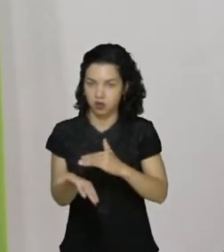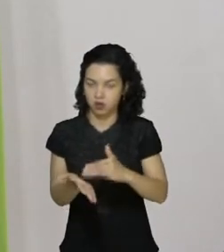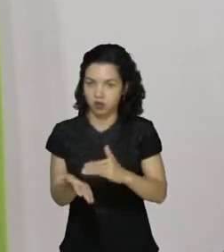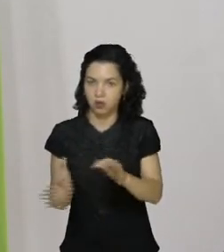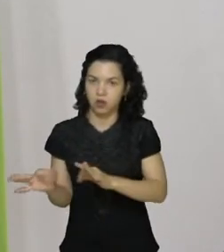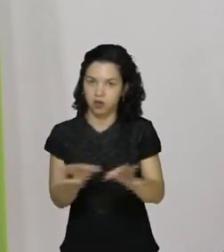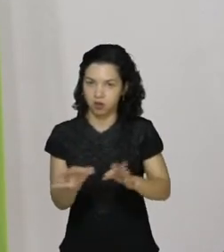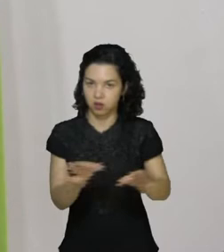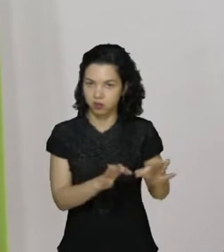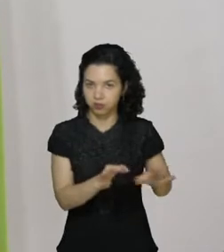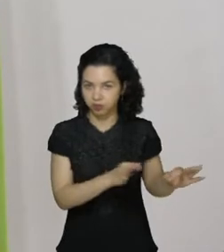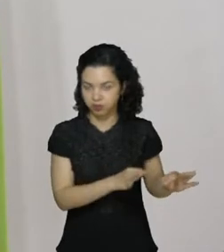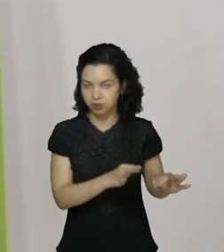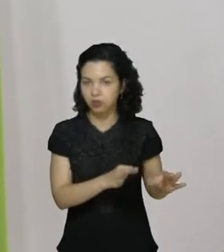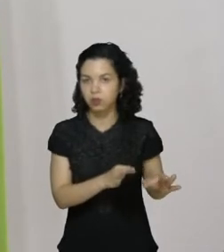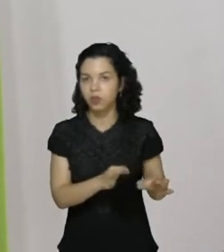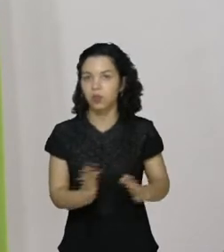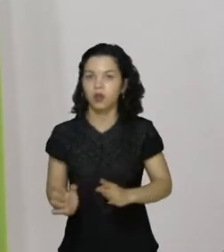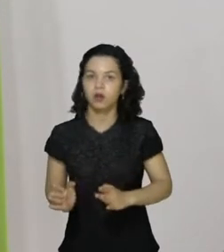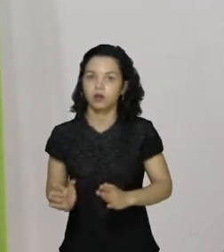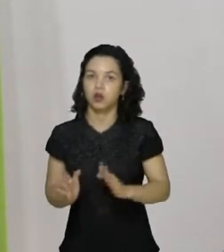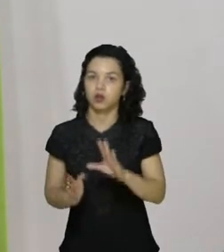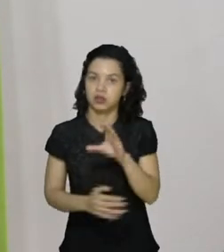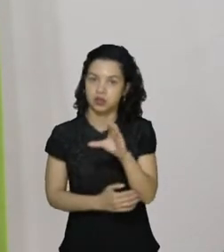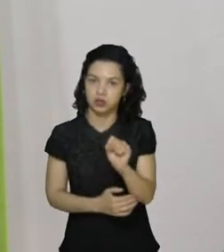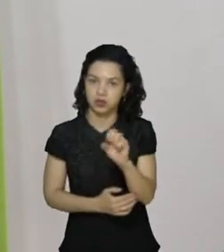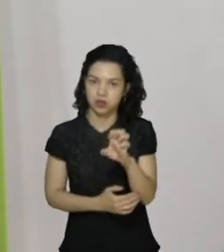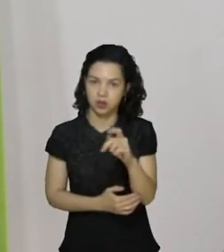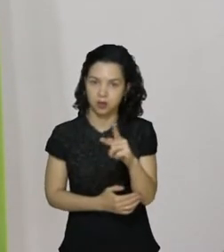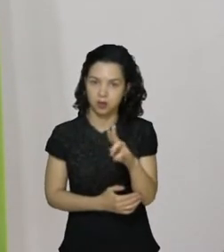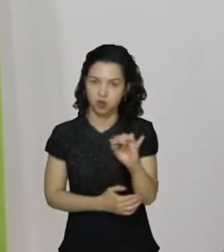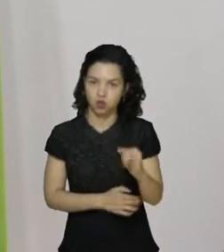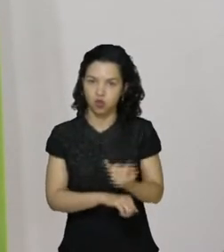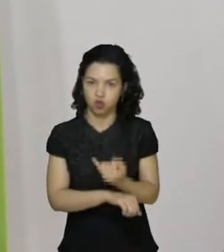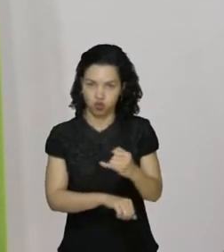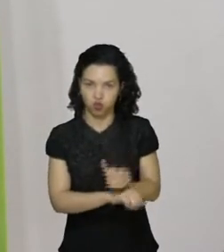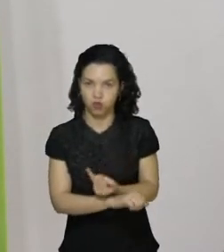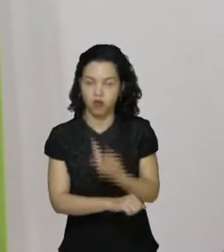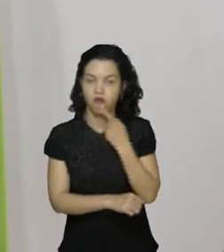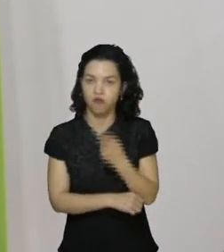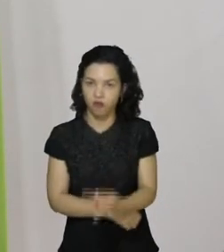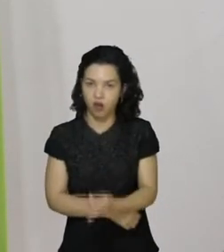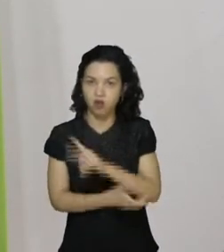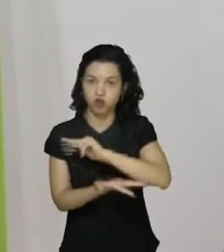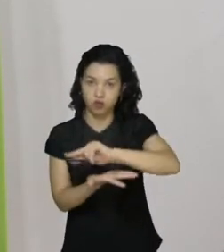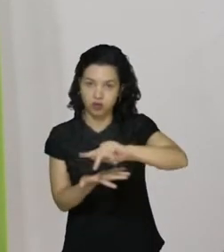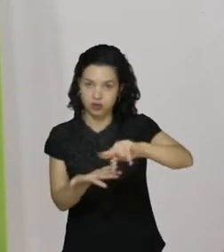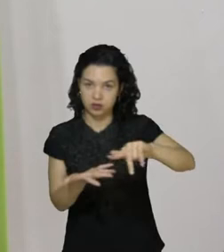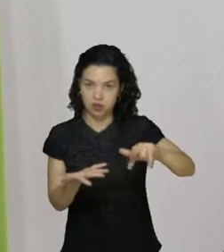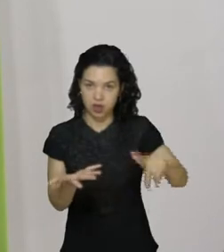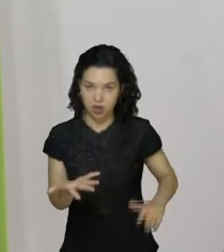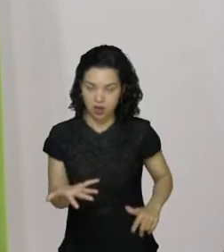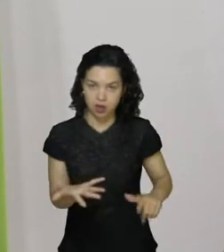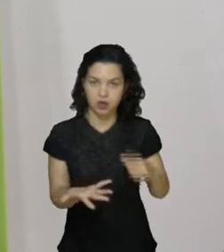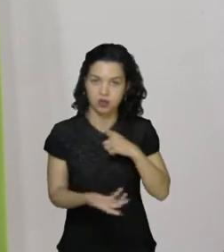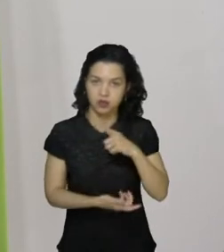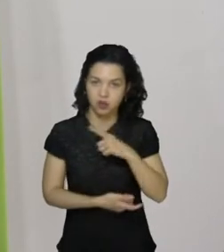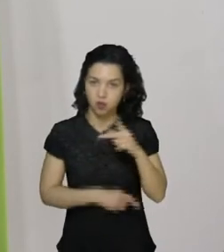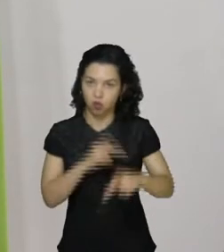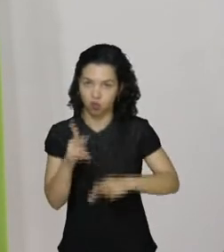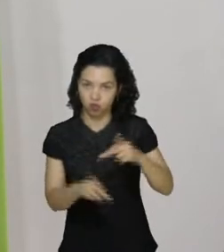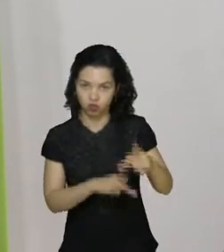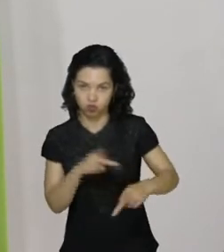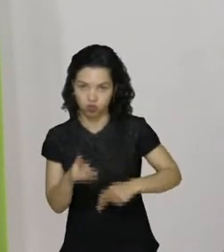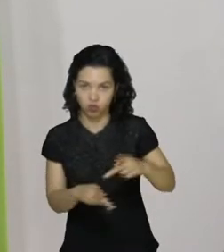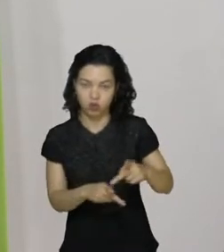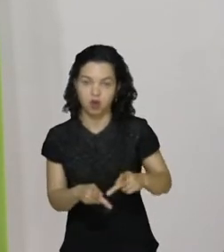Desenvolvimento Sustentável, CEPUD, de Joinville, nos diz que a diversidade étnica da cidade inclui brasileiros,